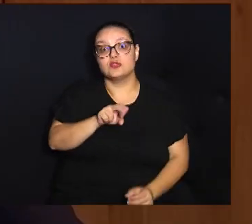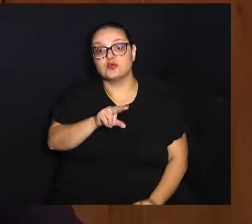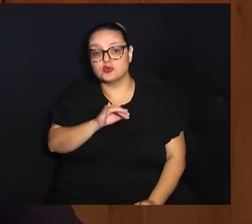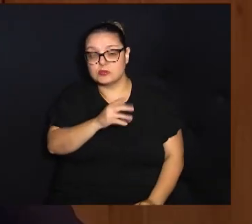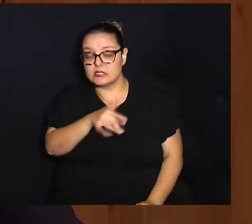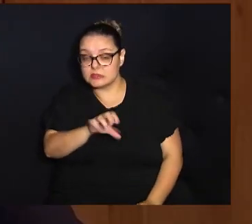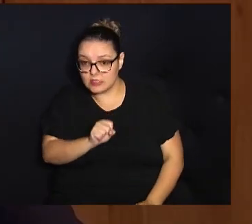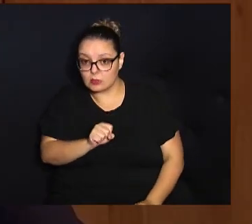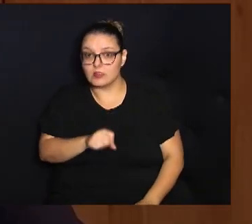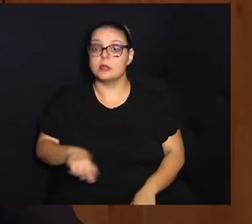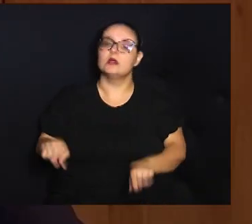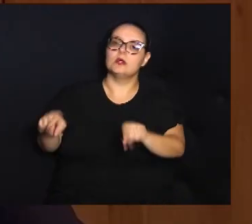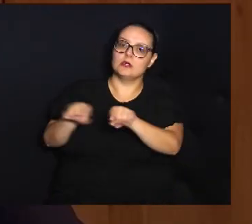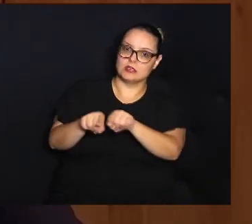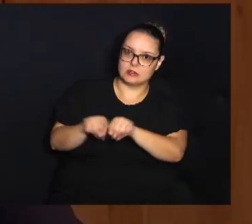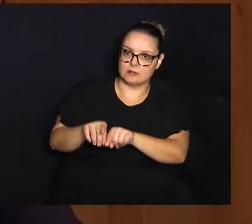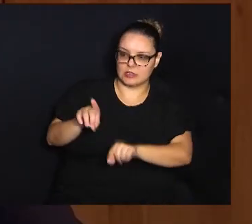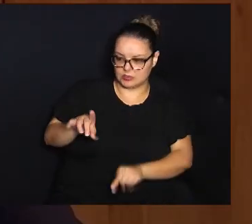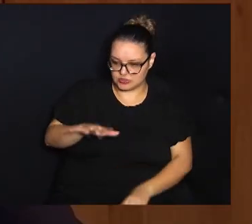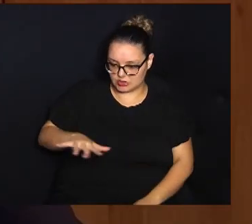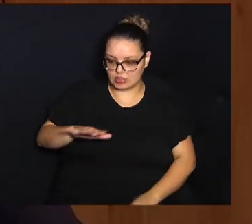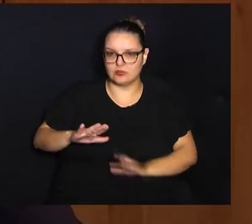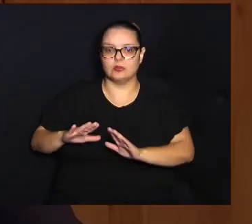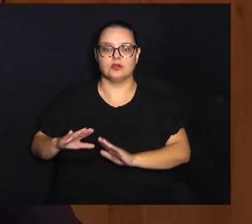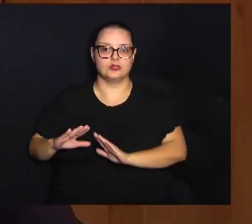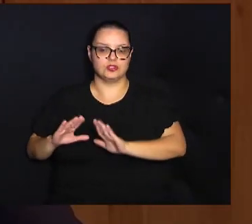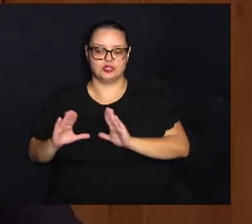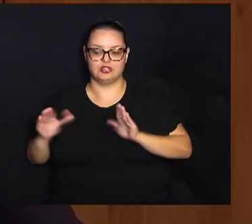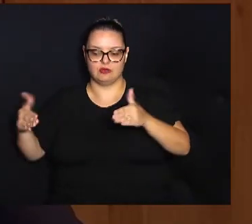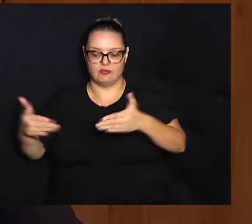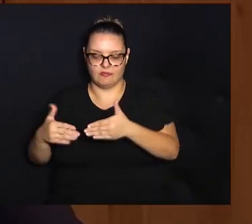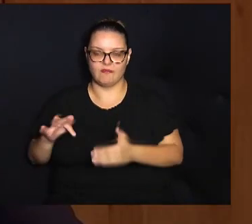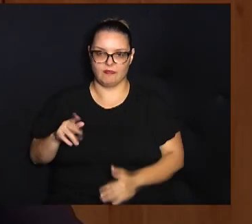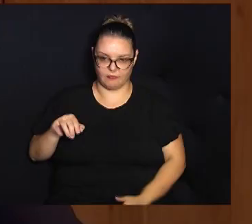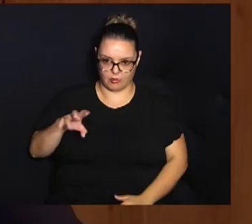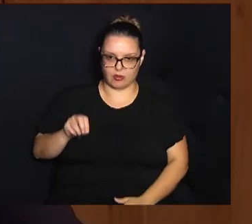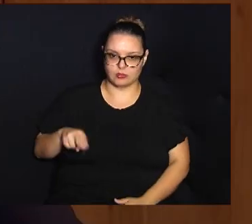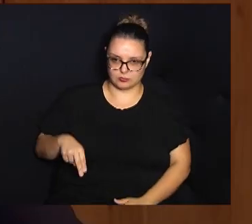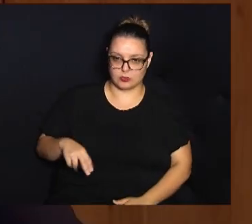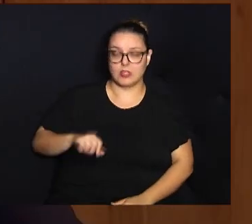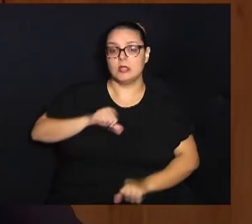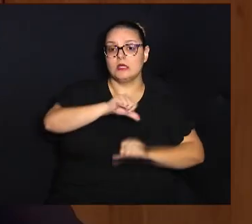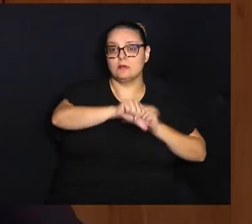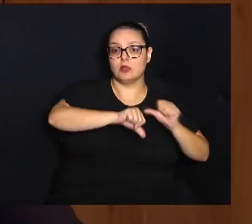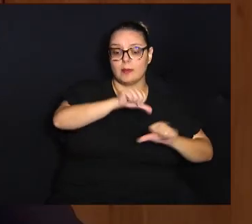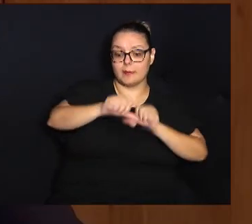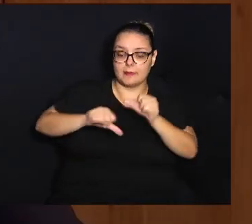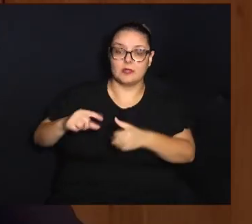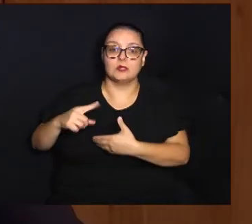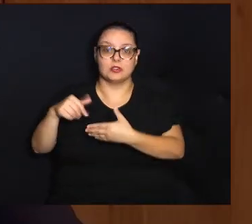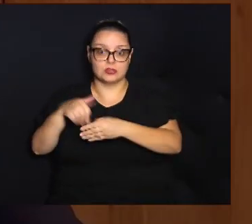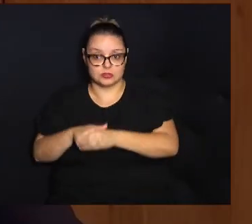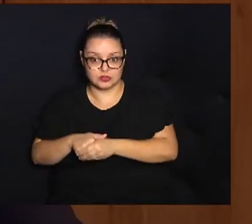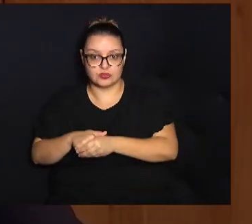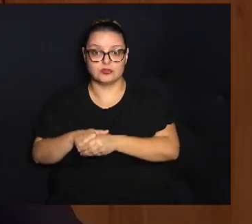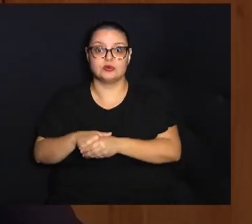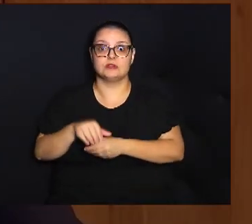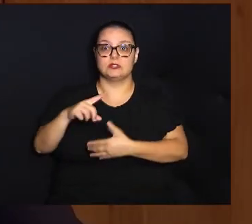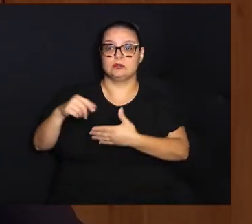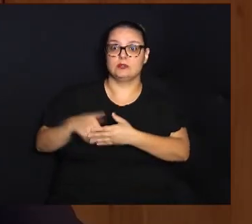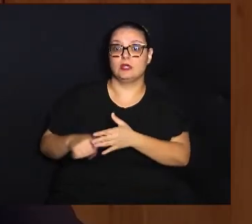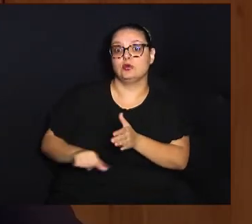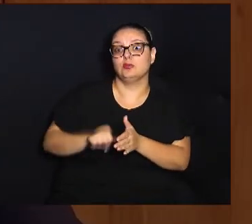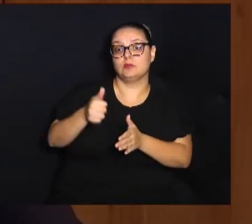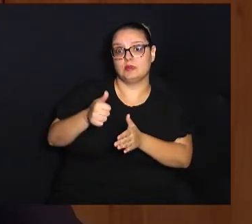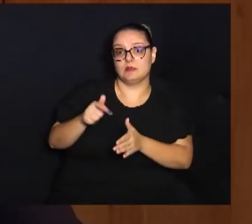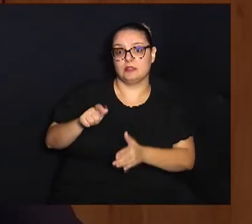e diretor do fórum. Tem um rodízio, tanto na Justiça Eleitoral de primeiro grau, quanto no